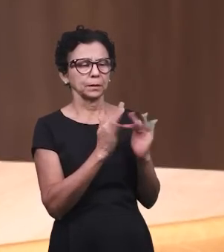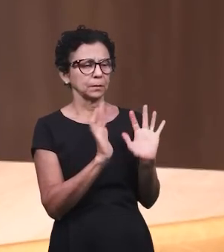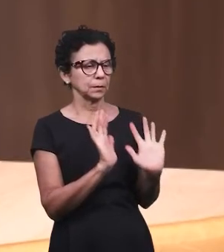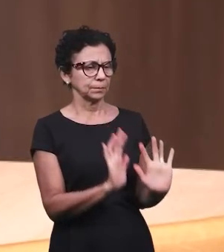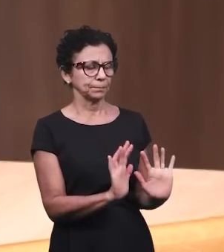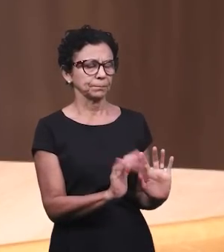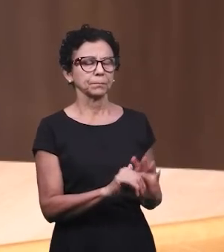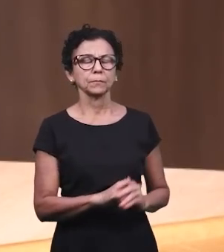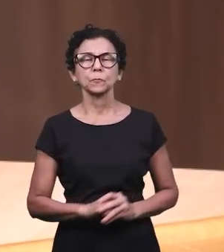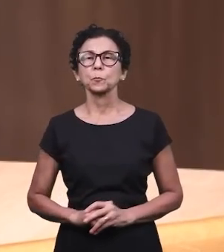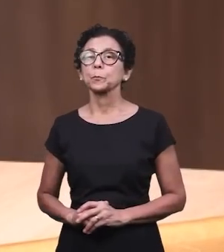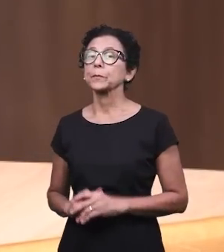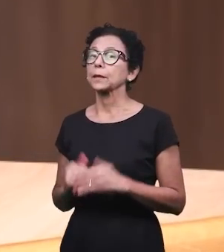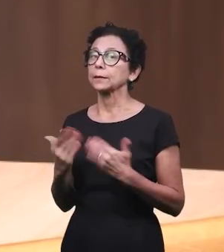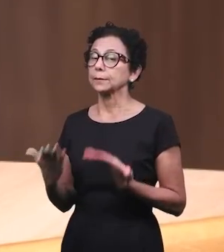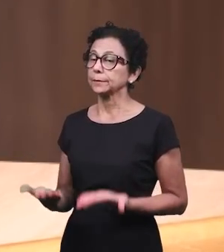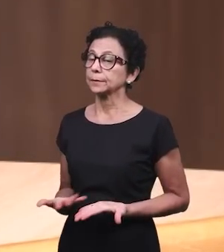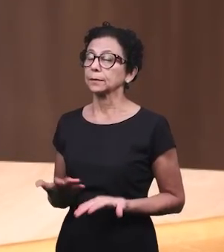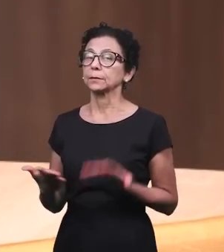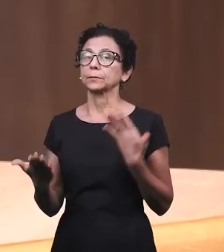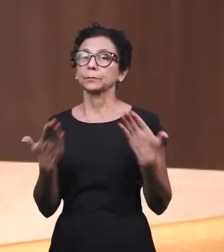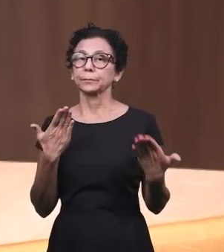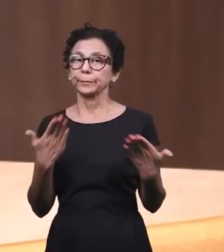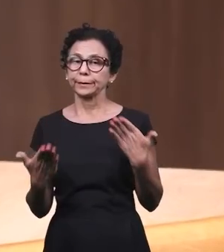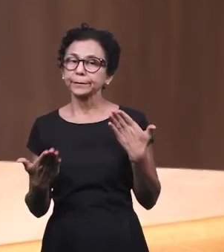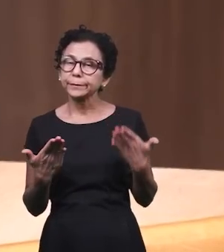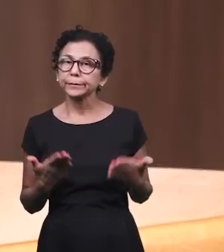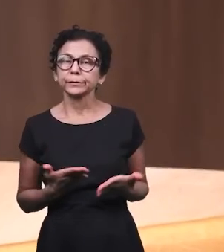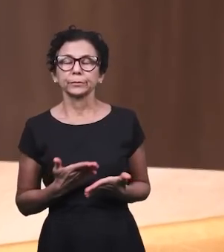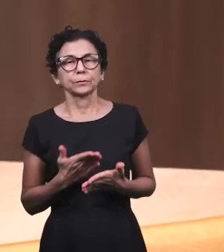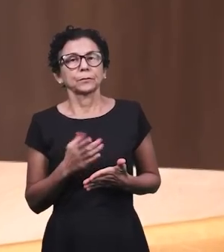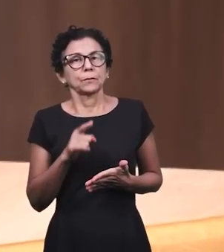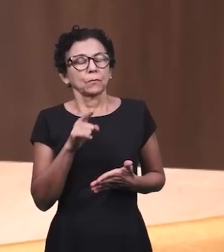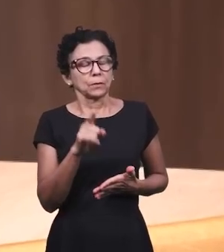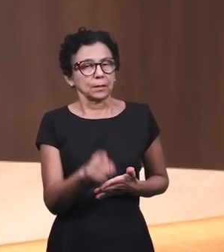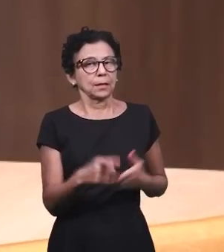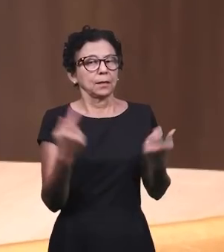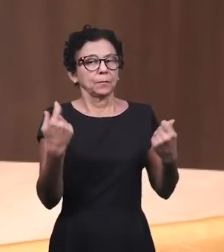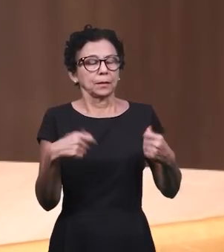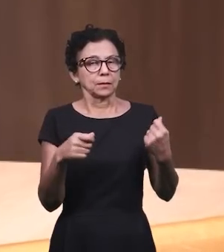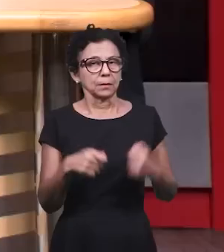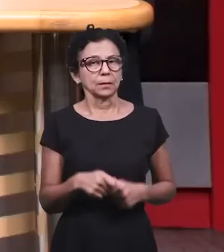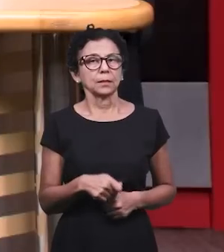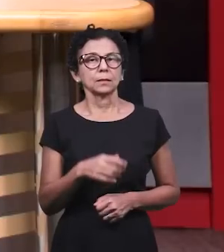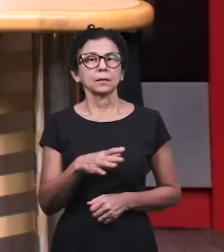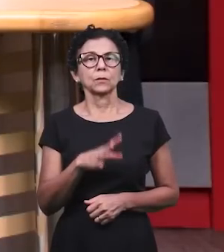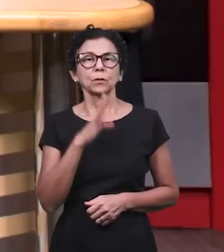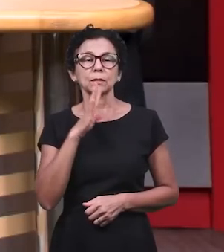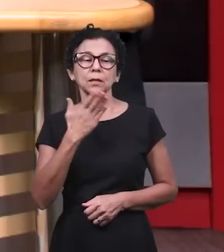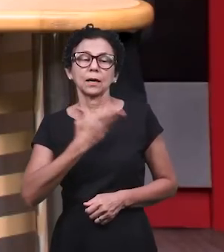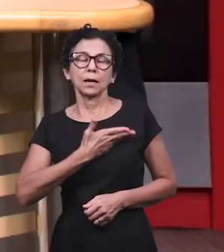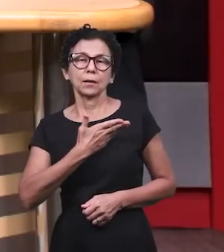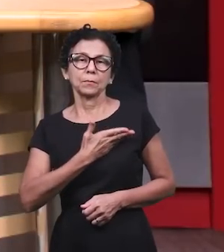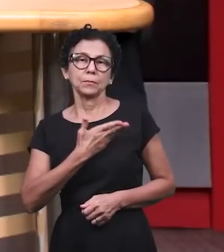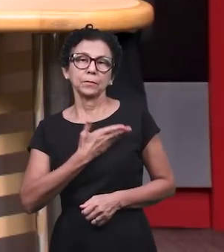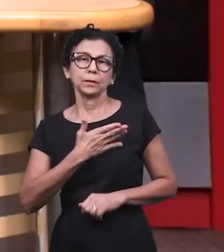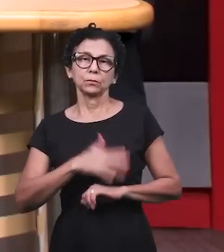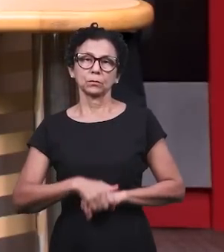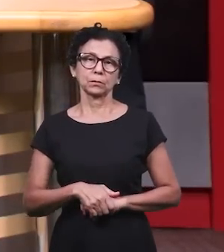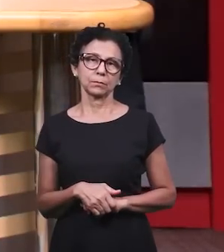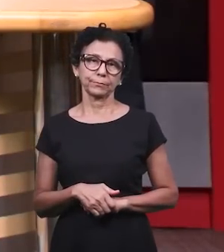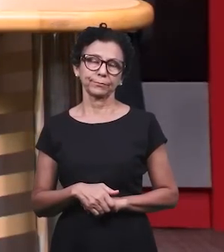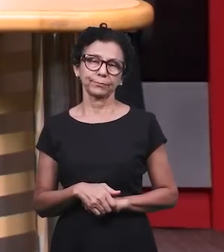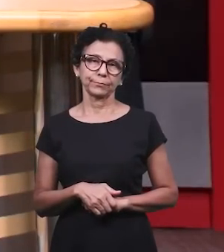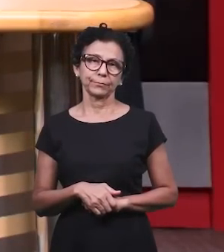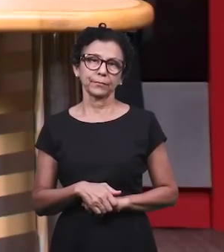saindo de casa? Porque Jairo, quando saiu, a menina estava doente, ela não estava morta. Quando ele volta, já tinha morrido.